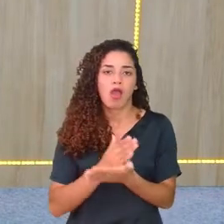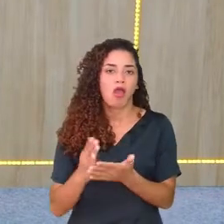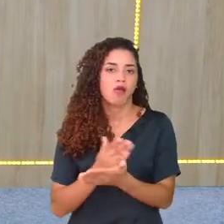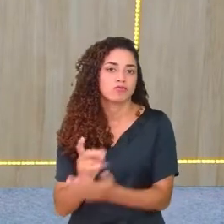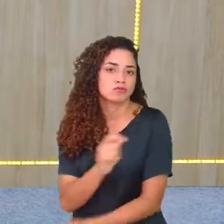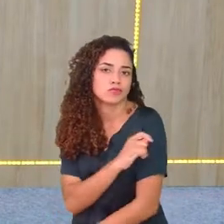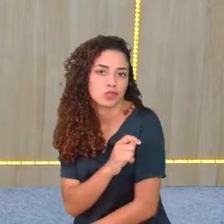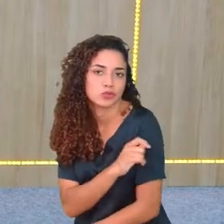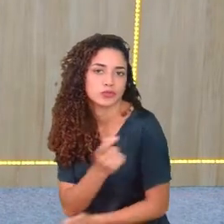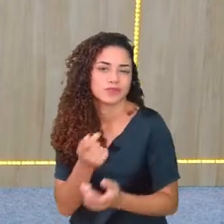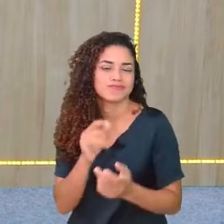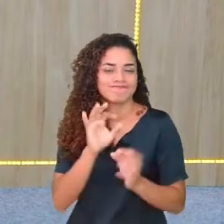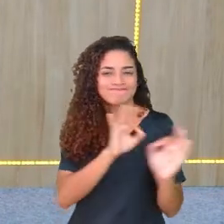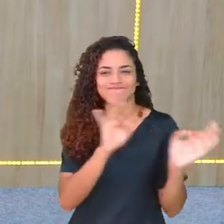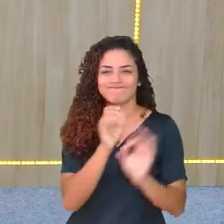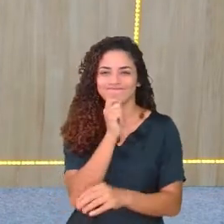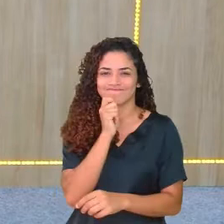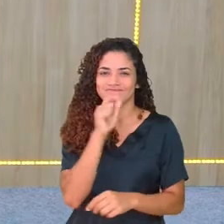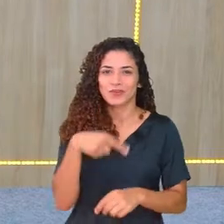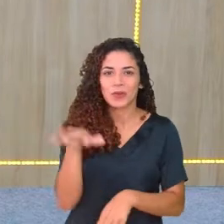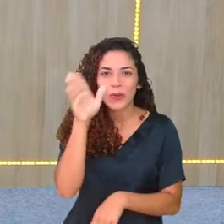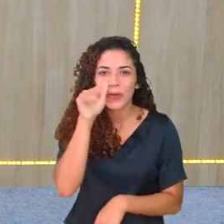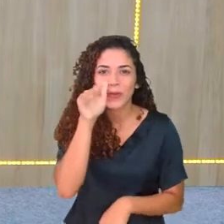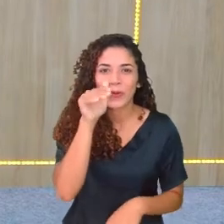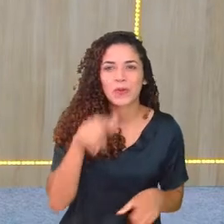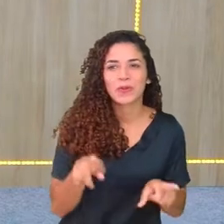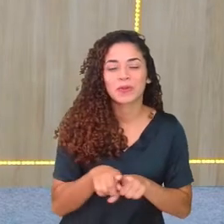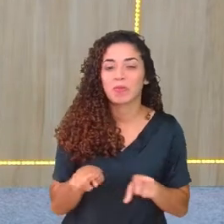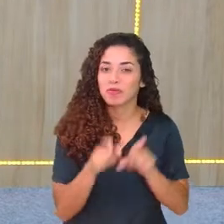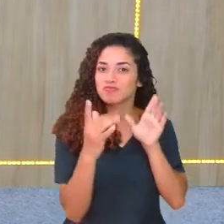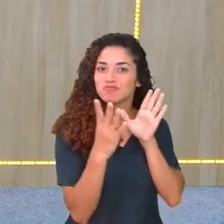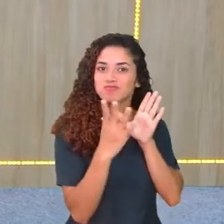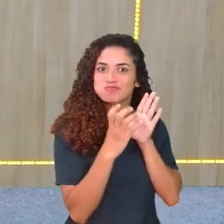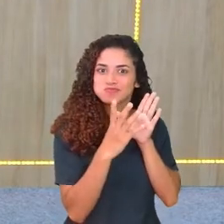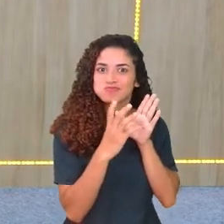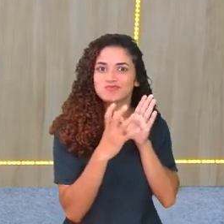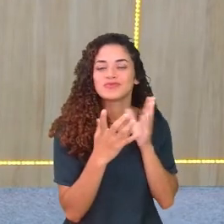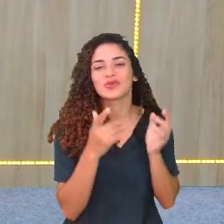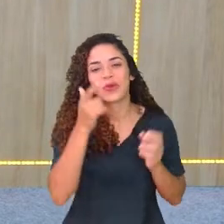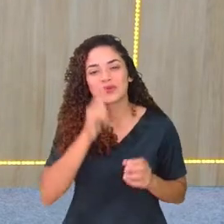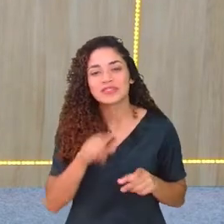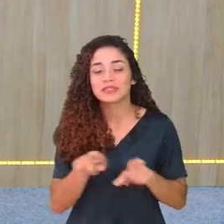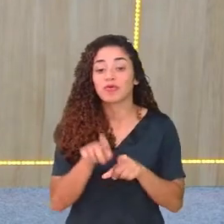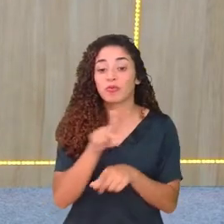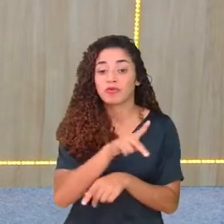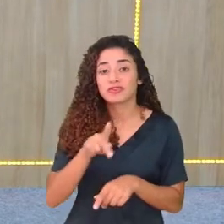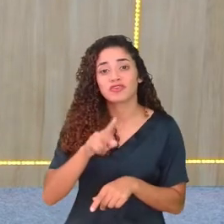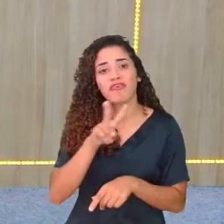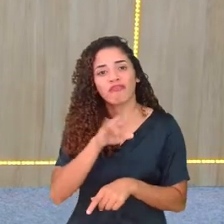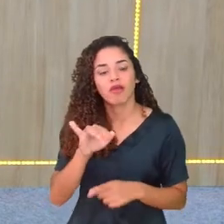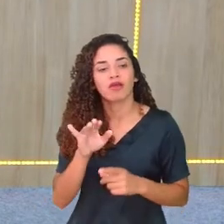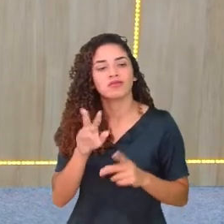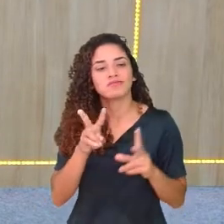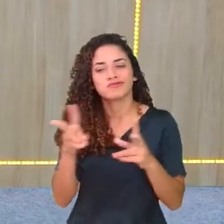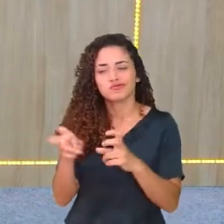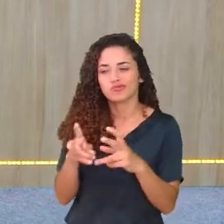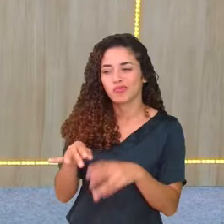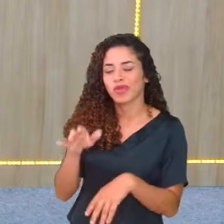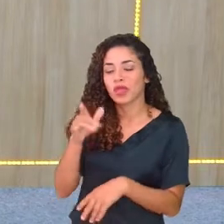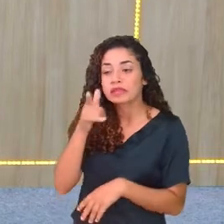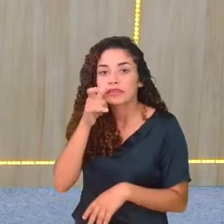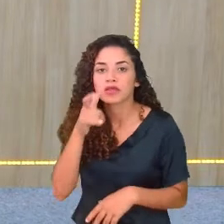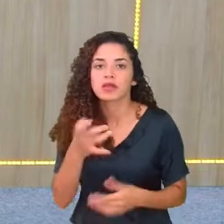aula, vão ficar curiosos para assistir, até para pegar o QR Code também, e também o professor vai gostar do interesse de vocês em